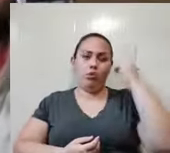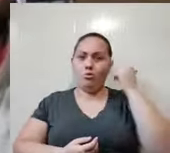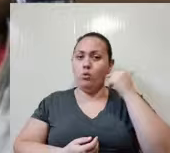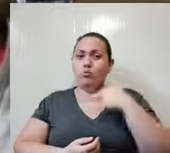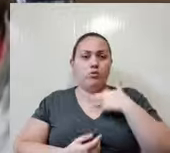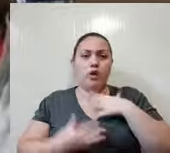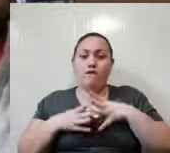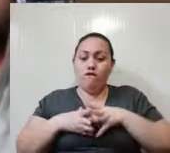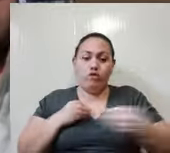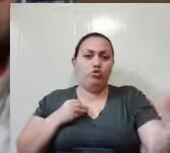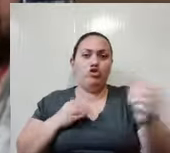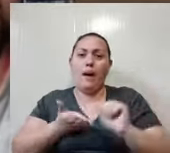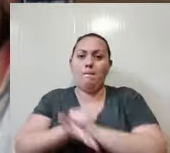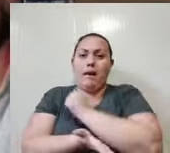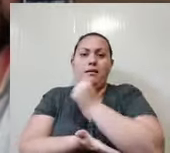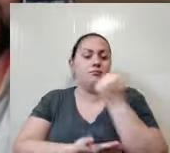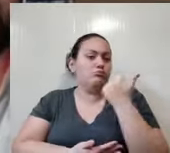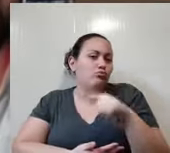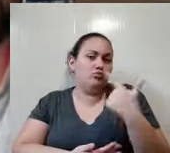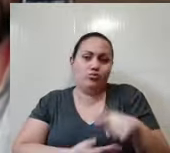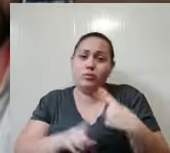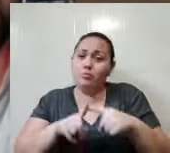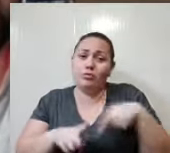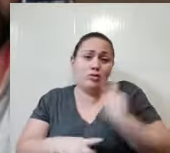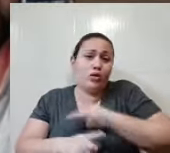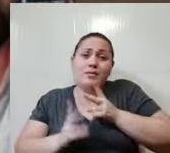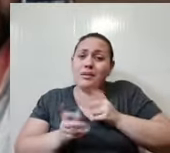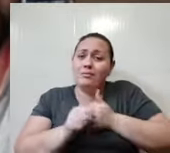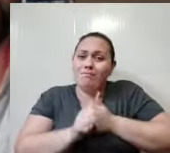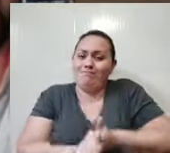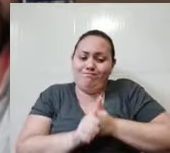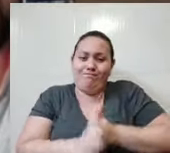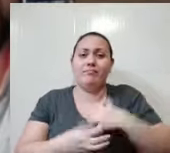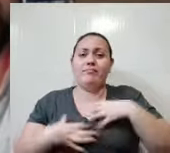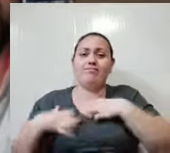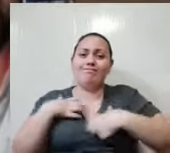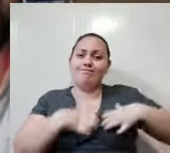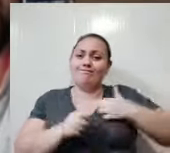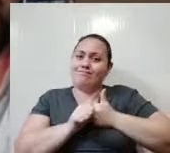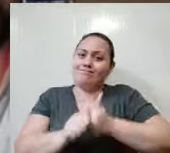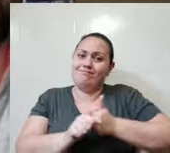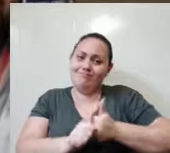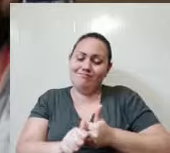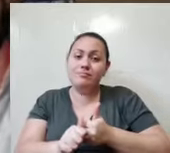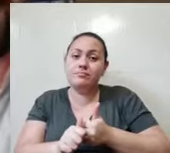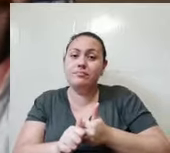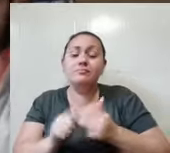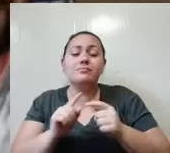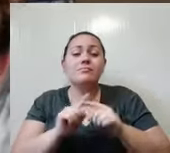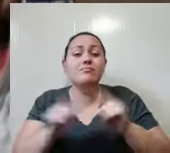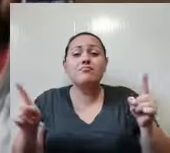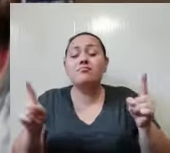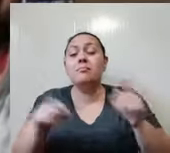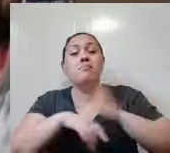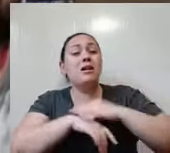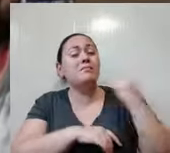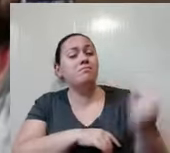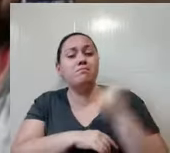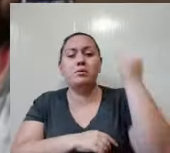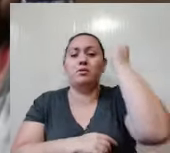vida. Ninguém foge da própria dor, nem das suas próprias questões, porque a gente sempre se acompanha, né? Onde a gente vai.